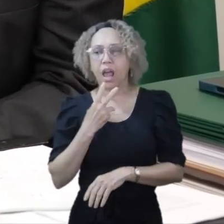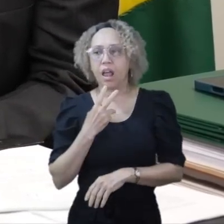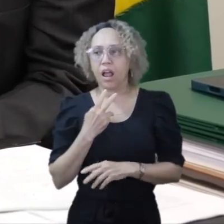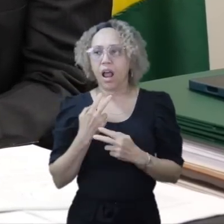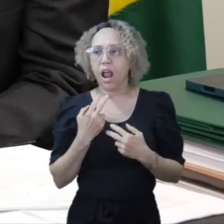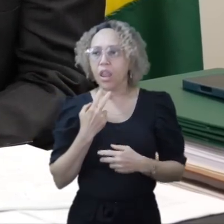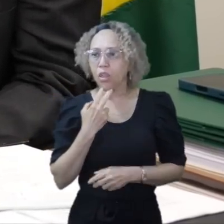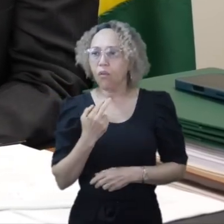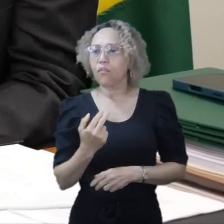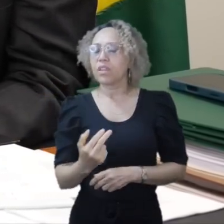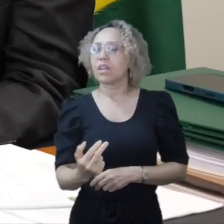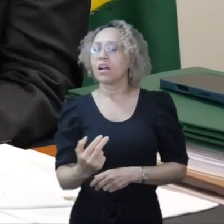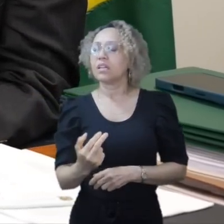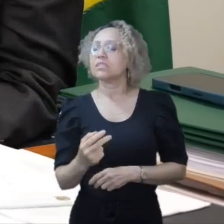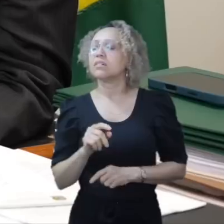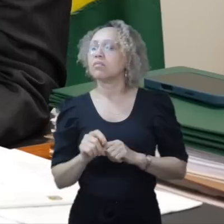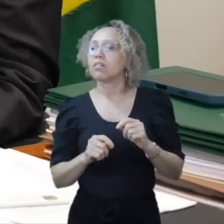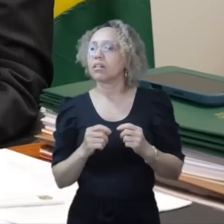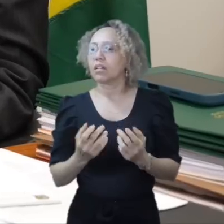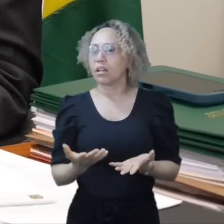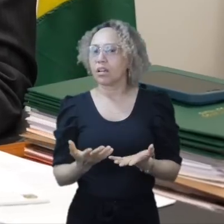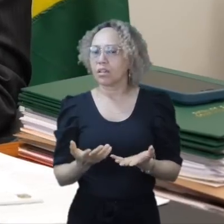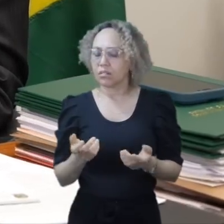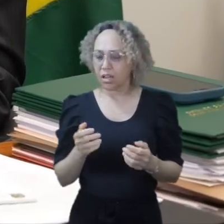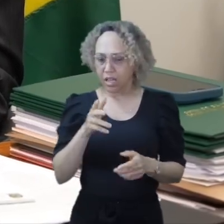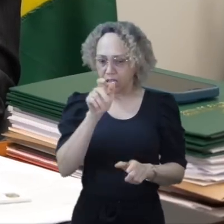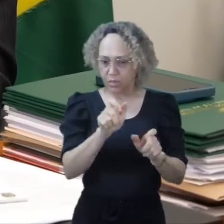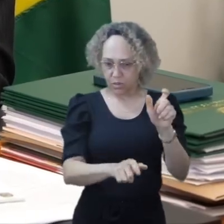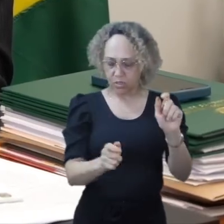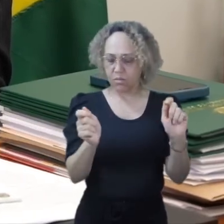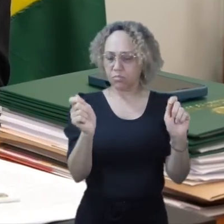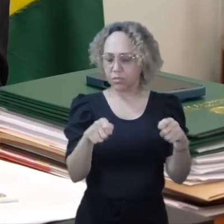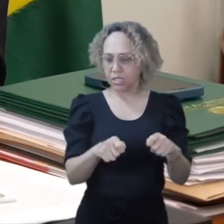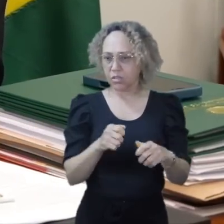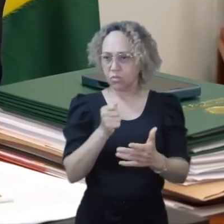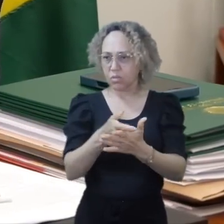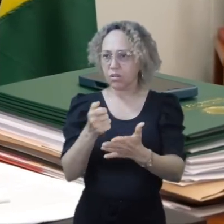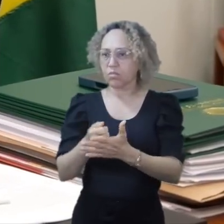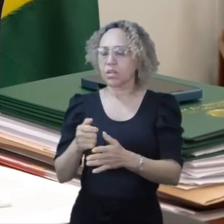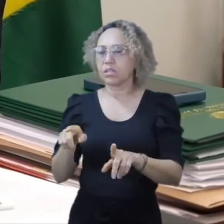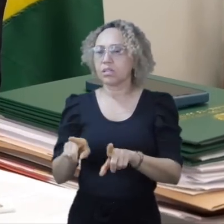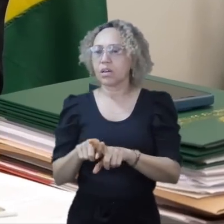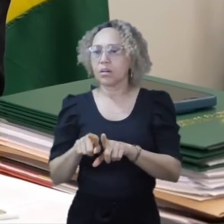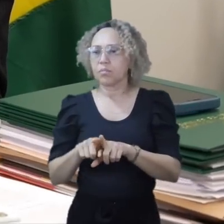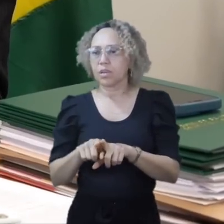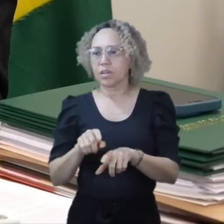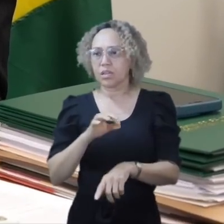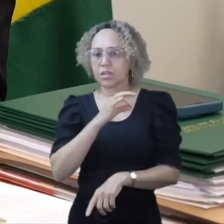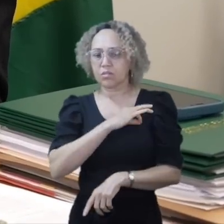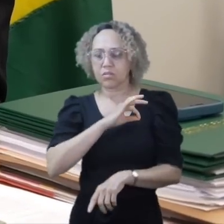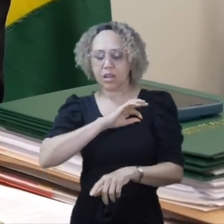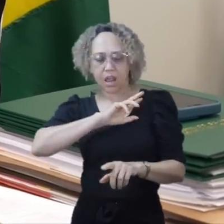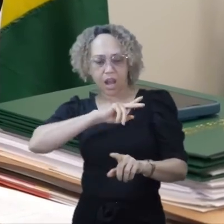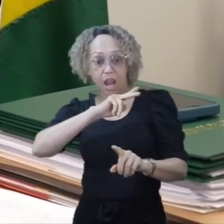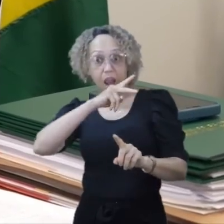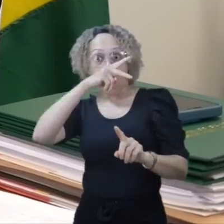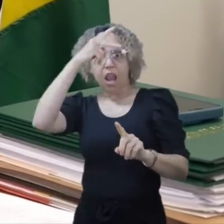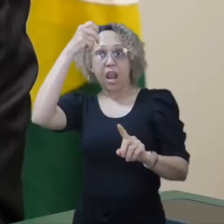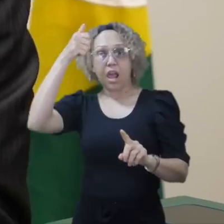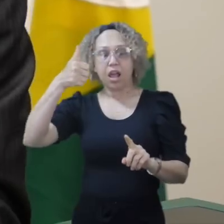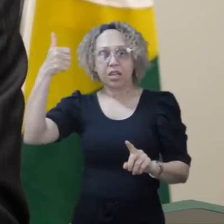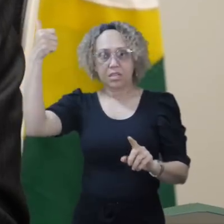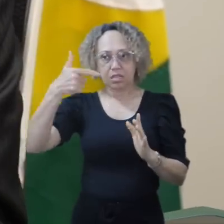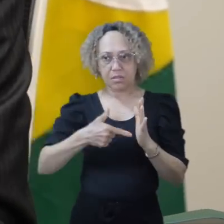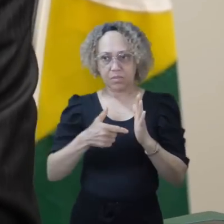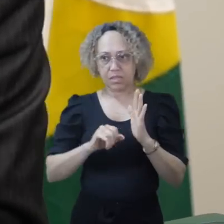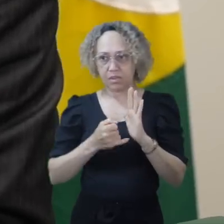uma recomposição do poder de compra e, ao mesmo tempo, aumento real do salário acima da inflação.